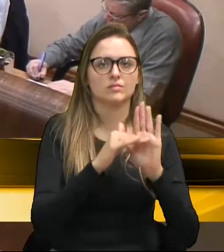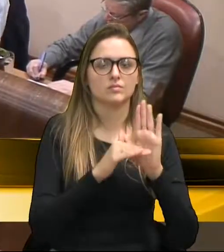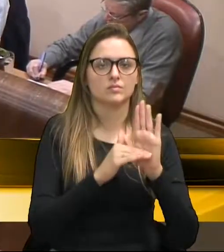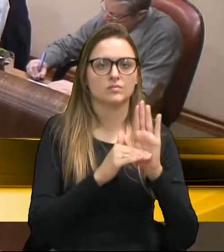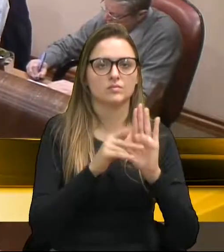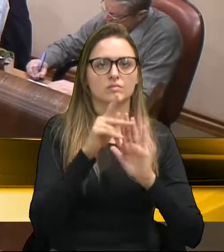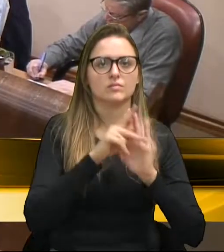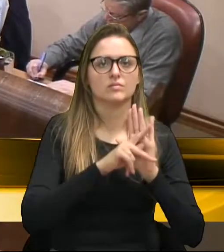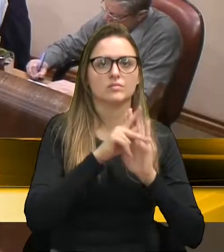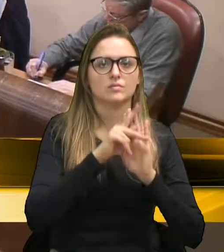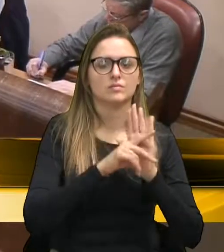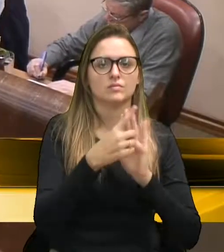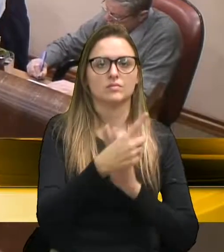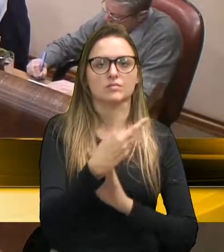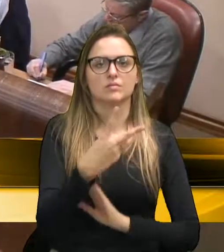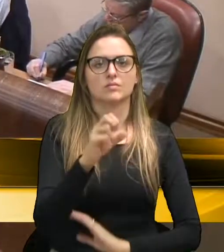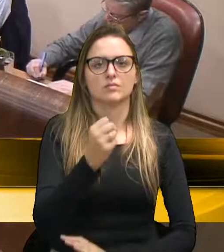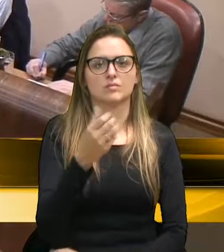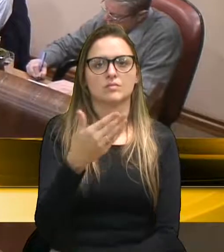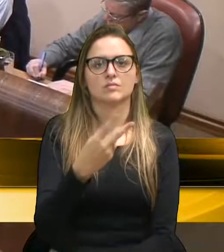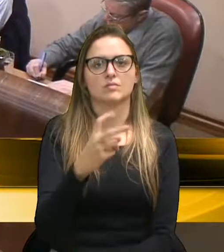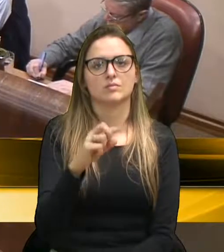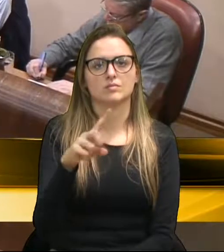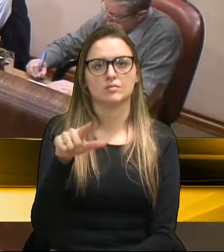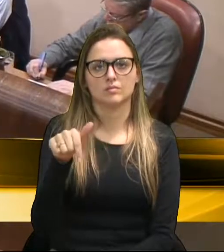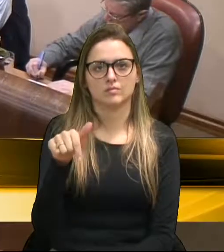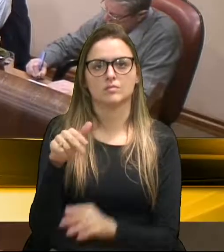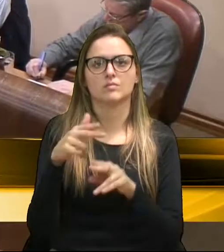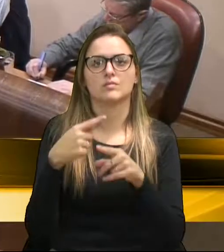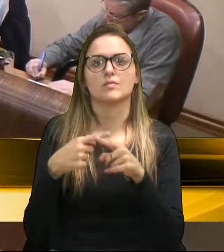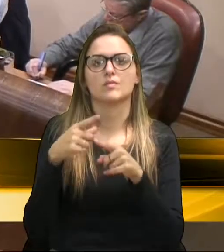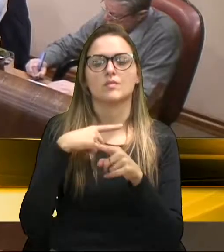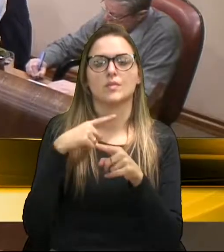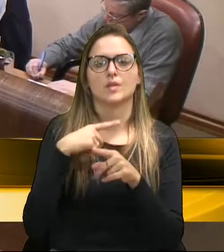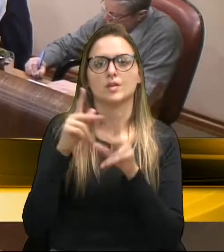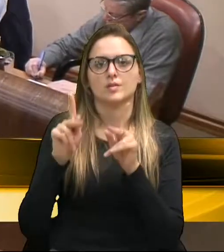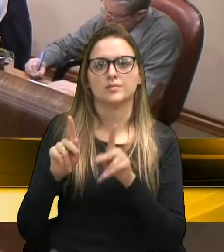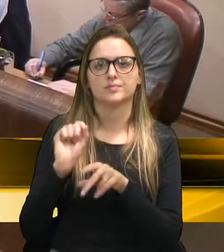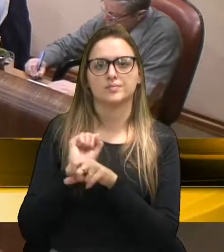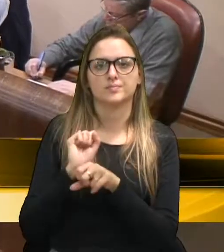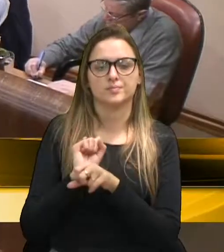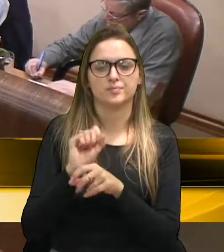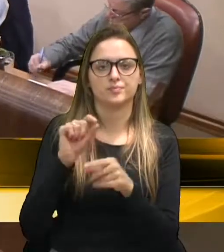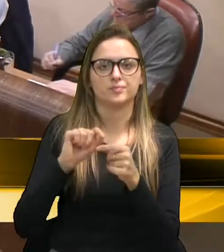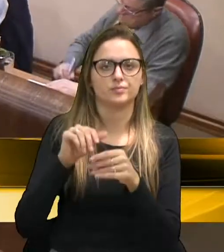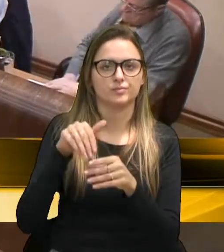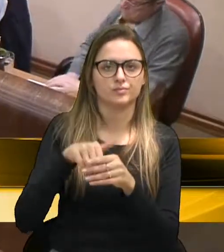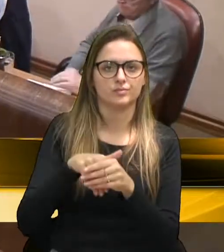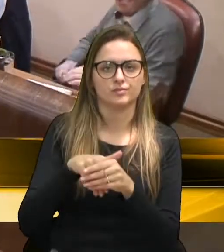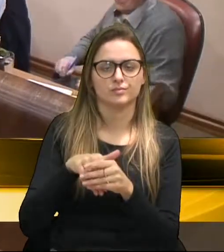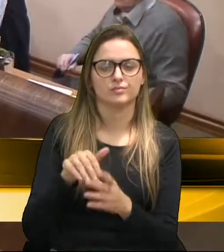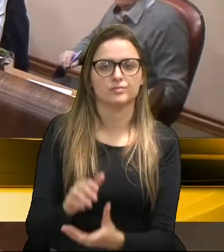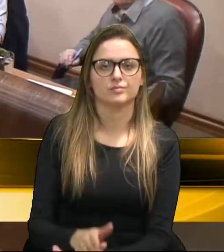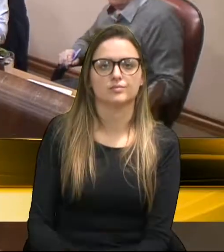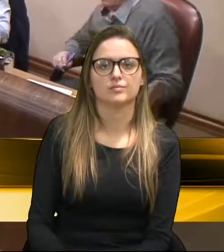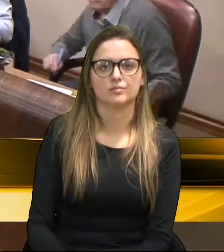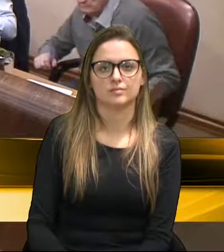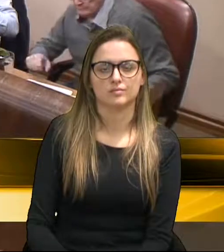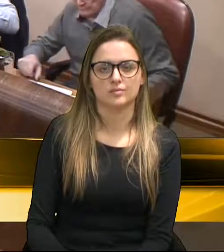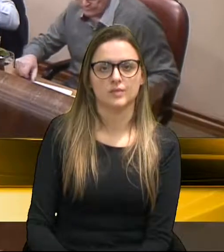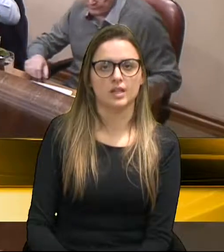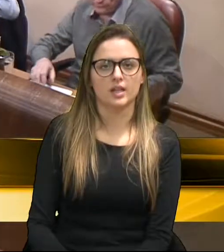no projeto 128 de 2017, visto que tem pessoas aqui aguardando exclusivamente essa votação. Muito